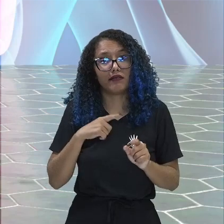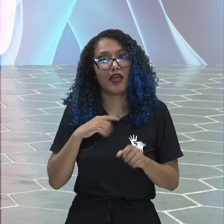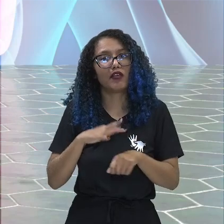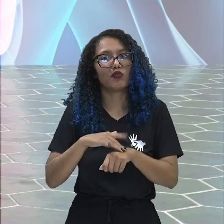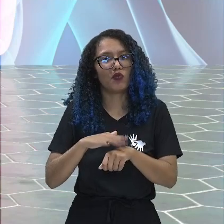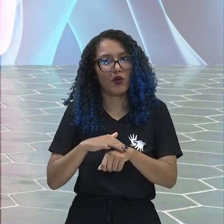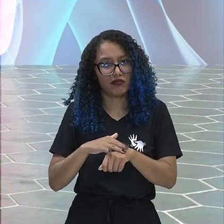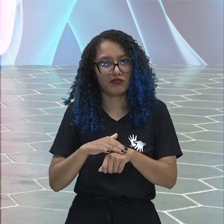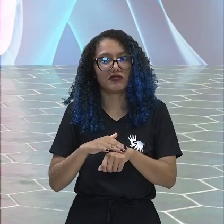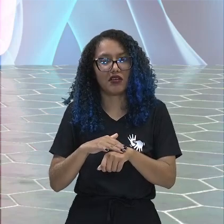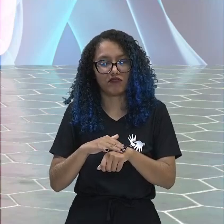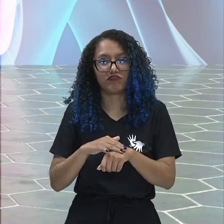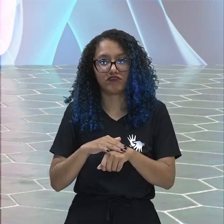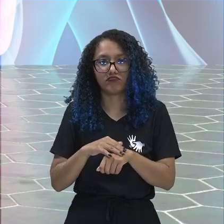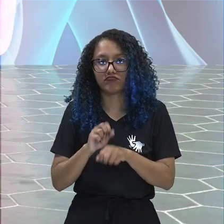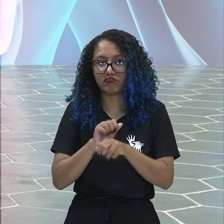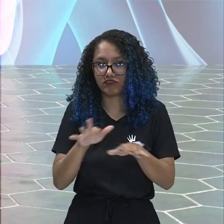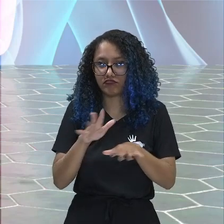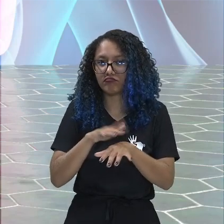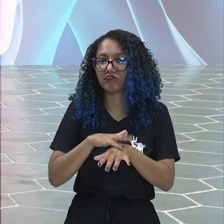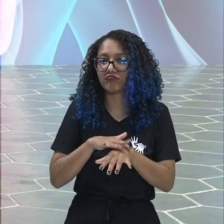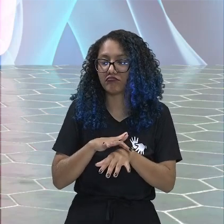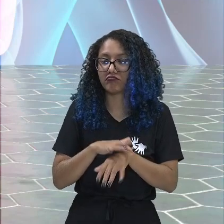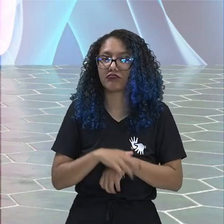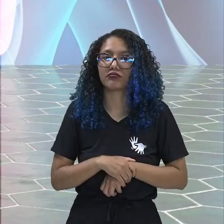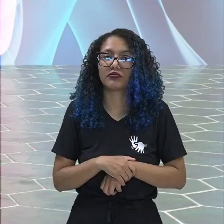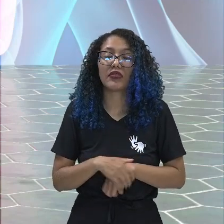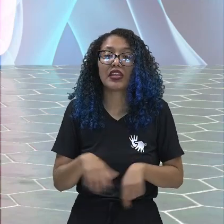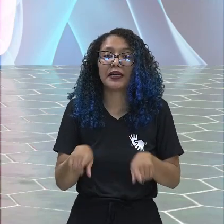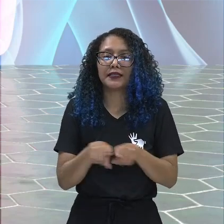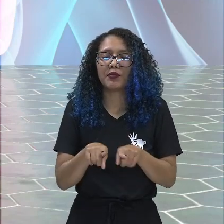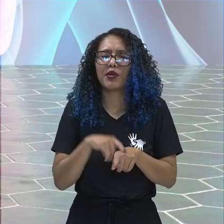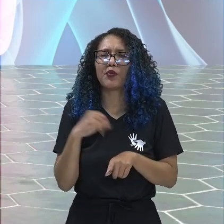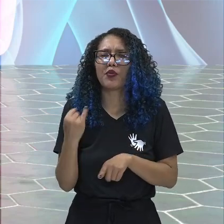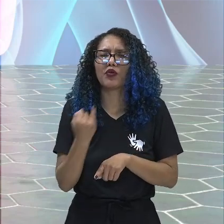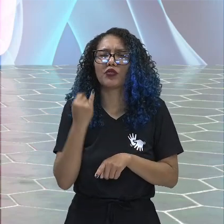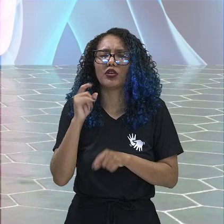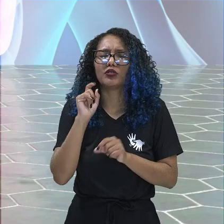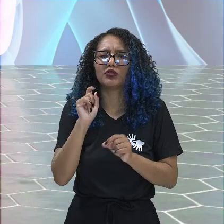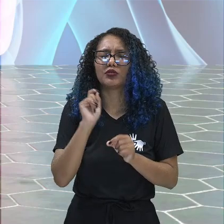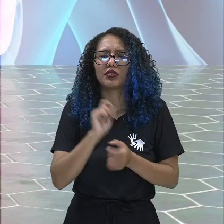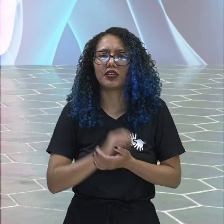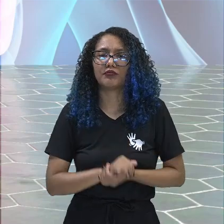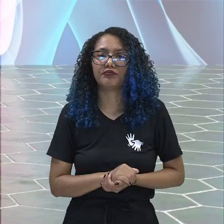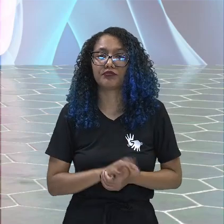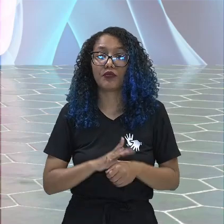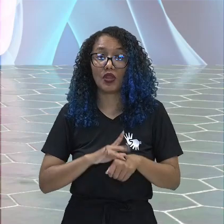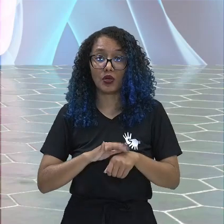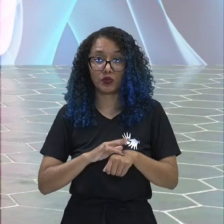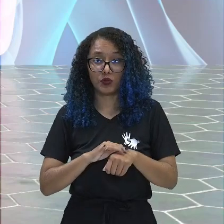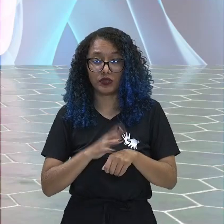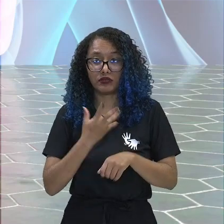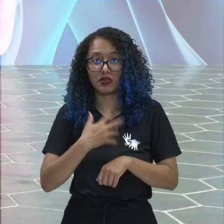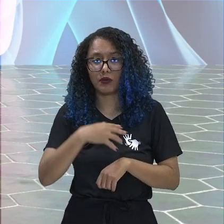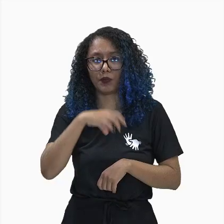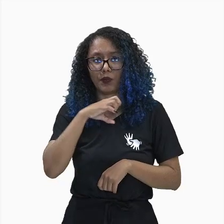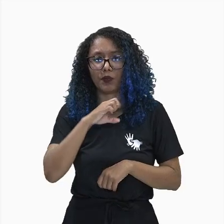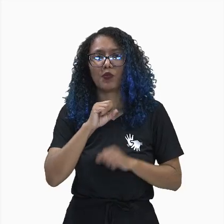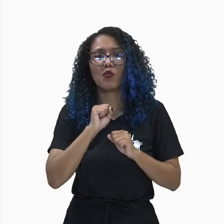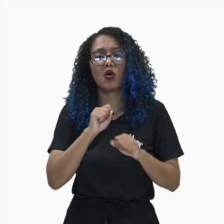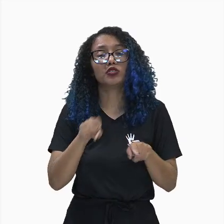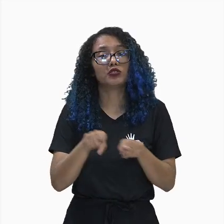patogênicos, tá? Também é importante citar que as doenças respiratórias podem ser causadas por